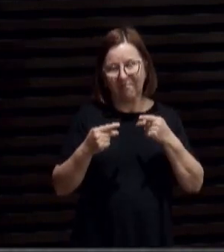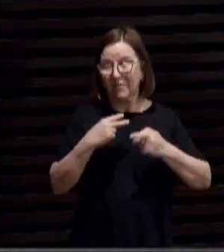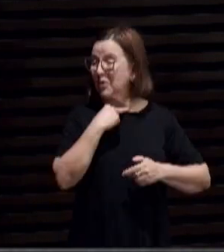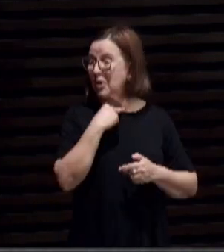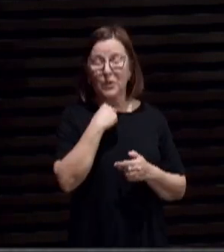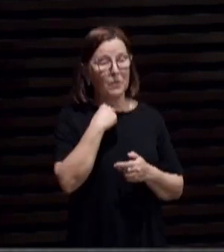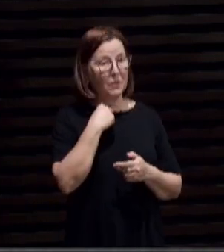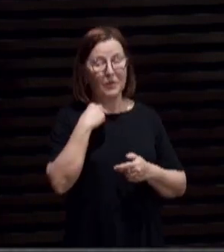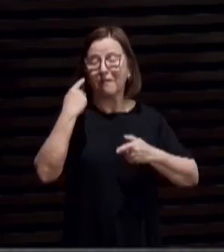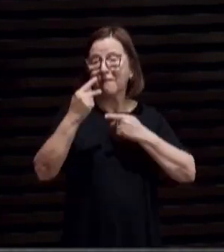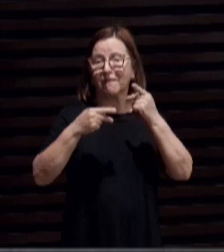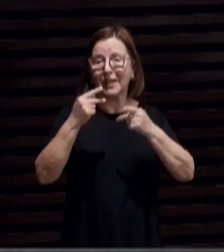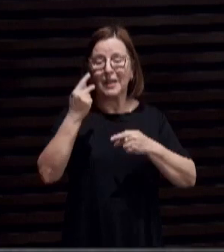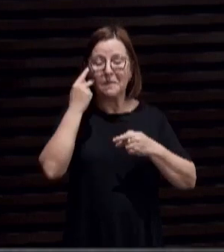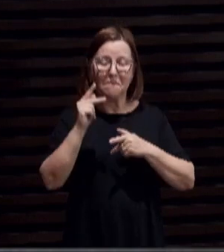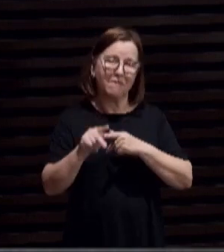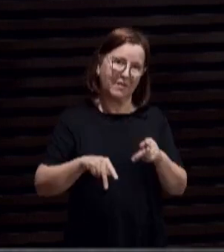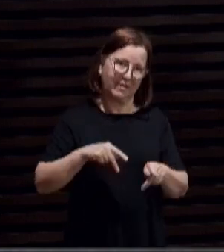serem faladas aos homens.